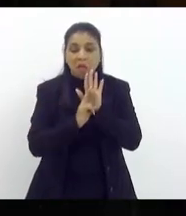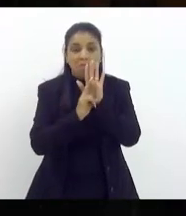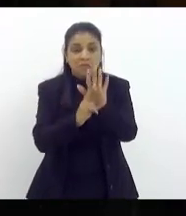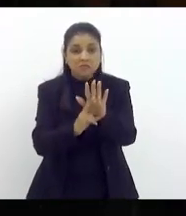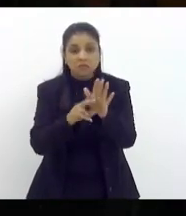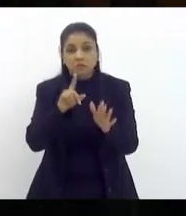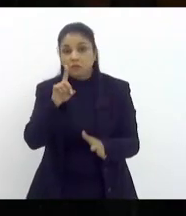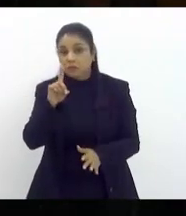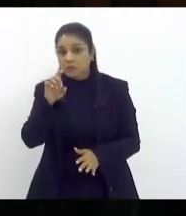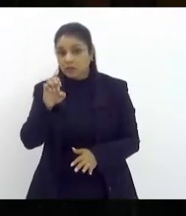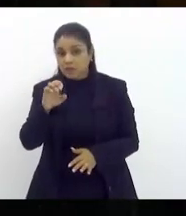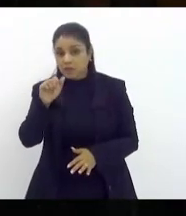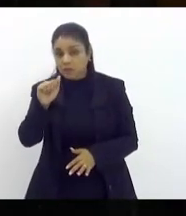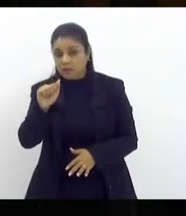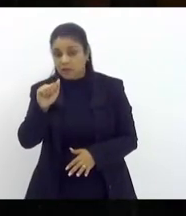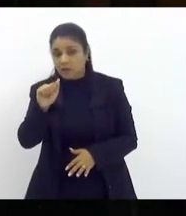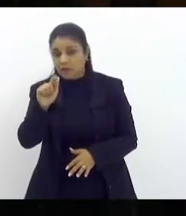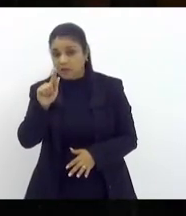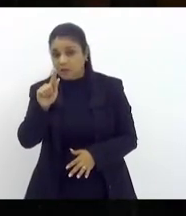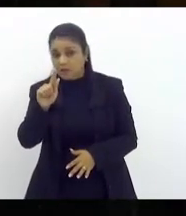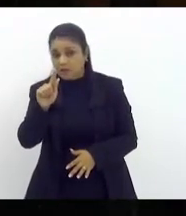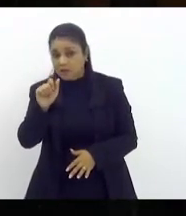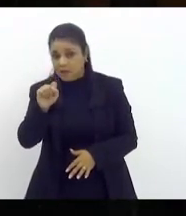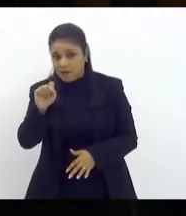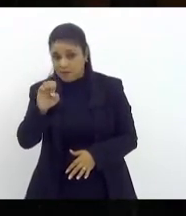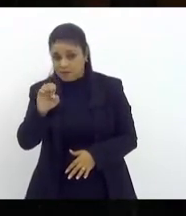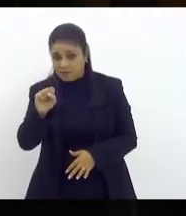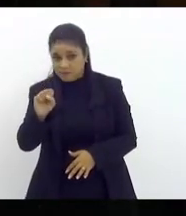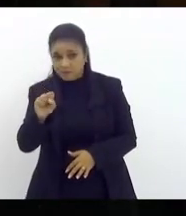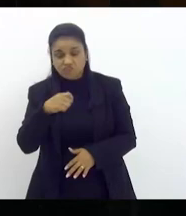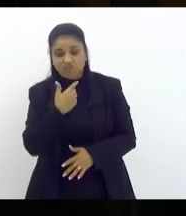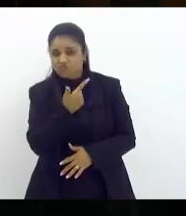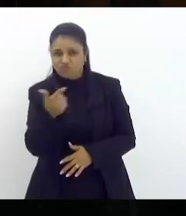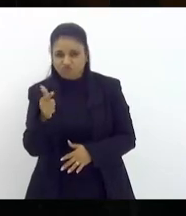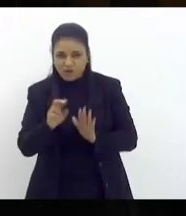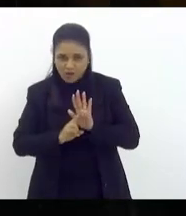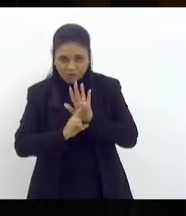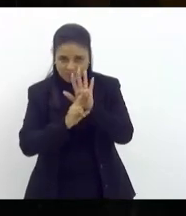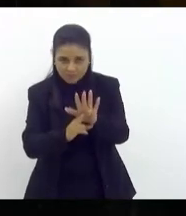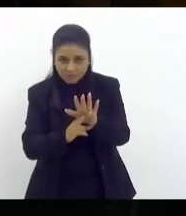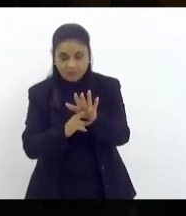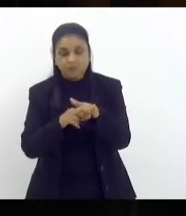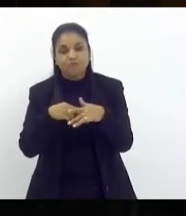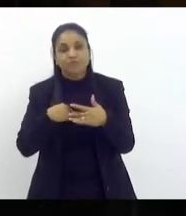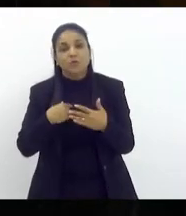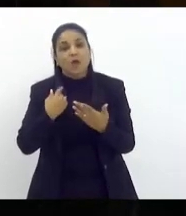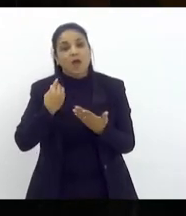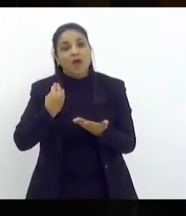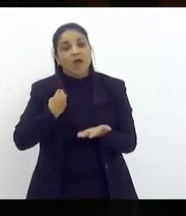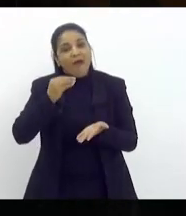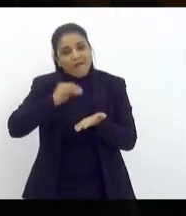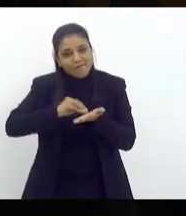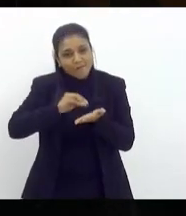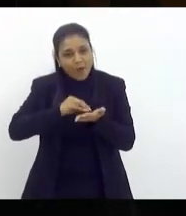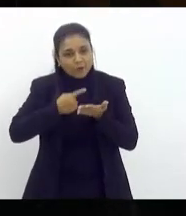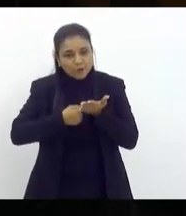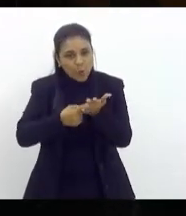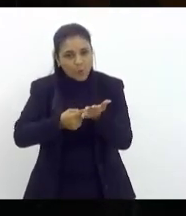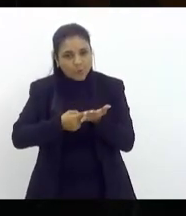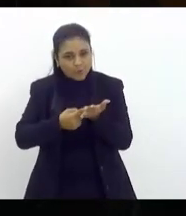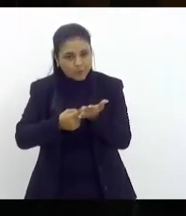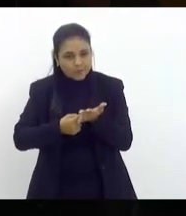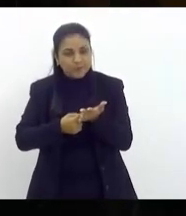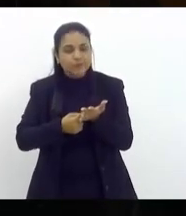convidado mais Diante da sua falta de compromisso com as os sistemas